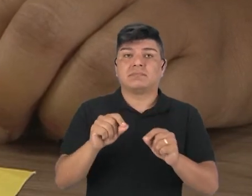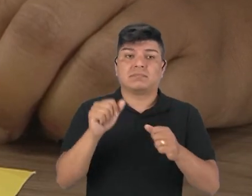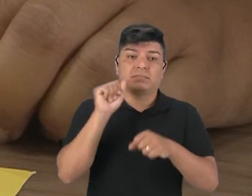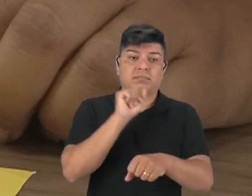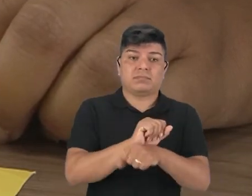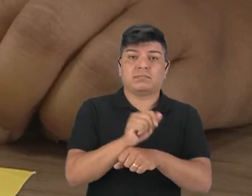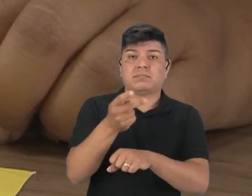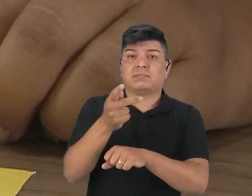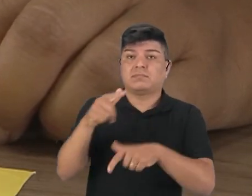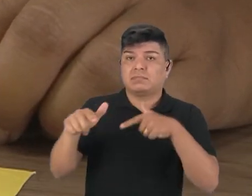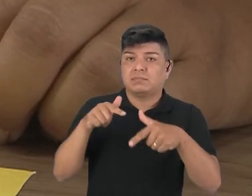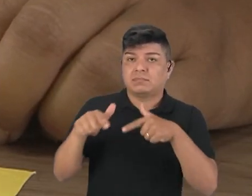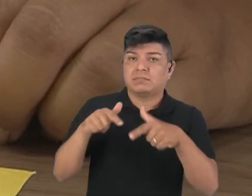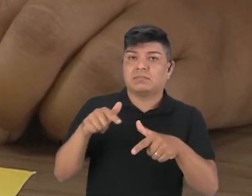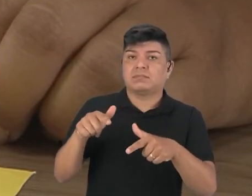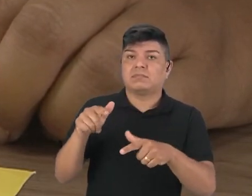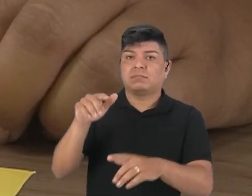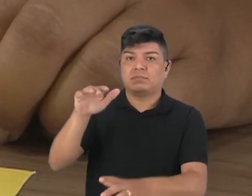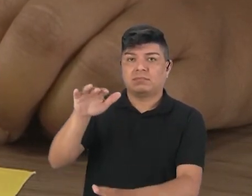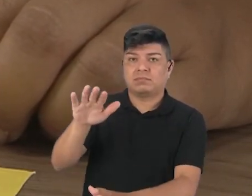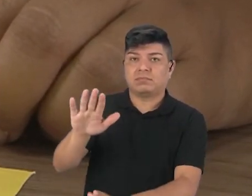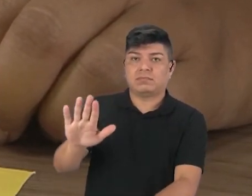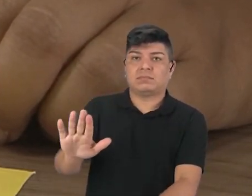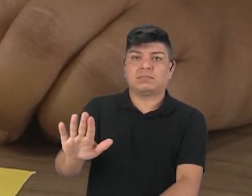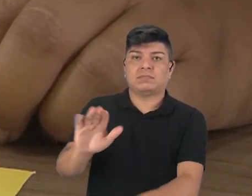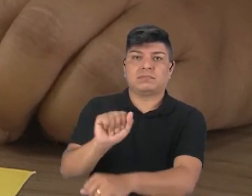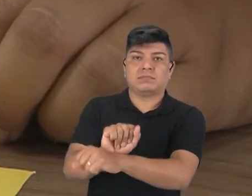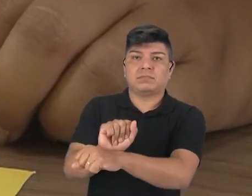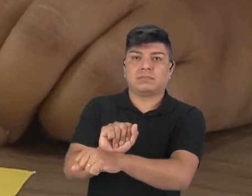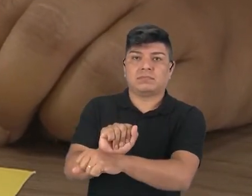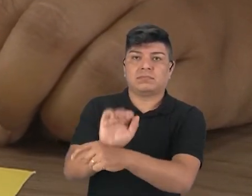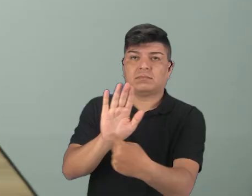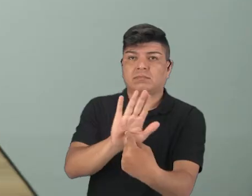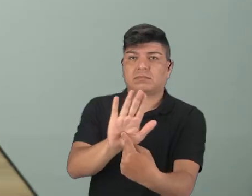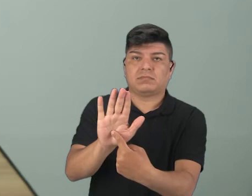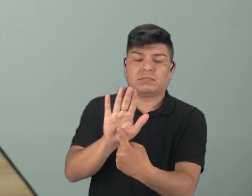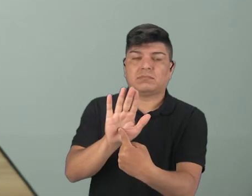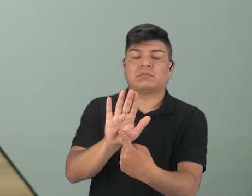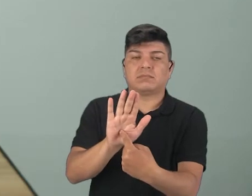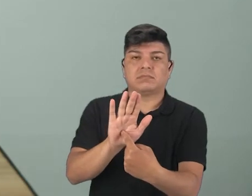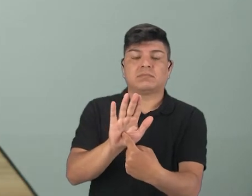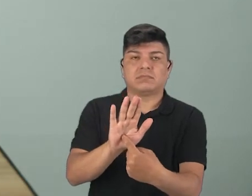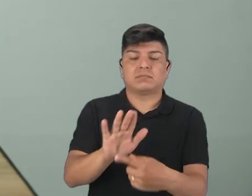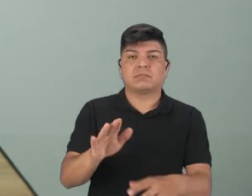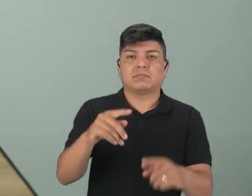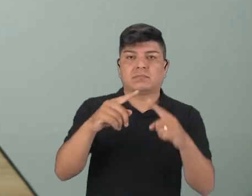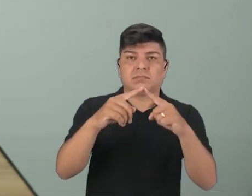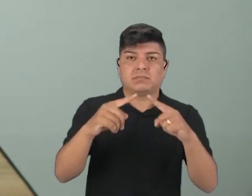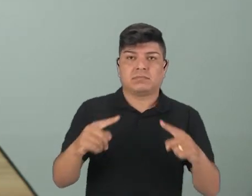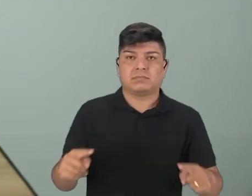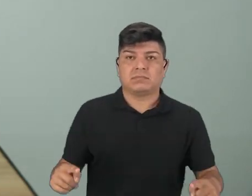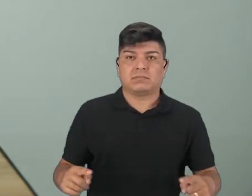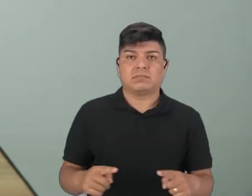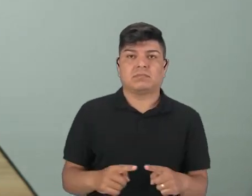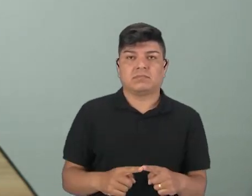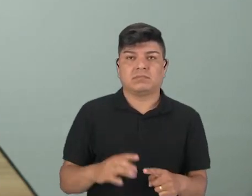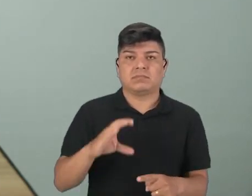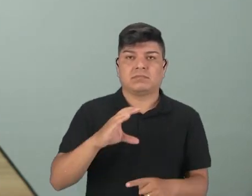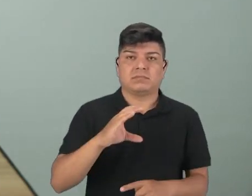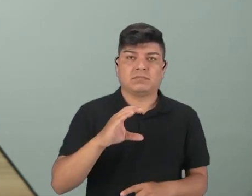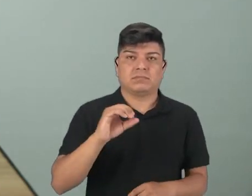blitz, trabalhando e colocam esse cone sinalizando, não é isso? Então, a